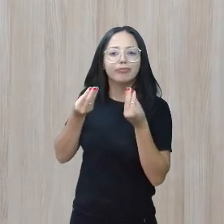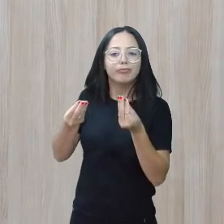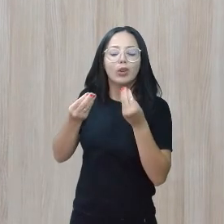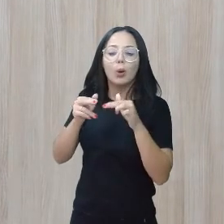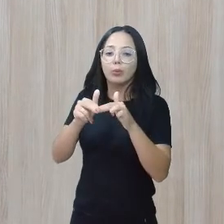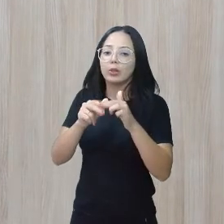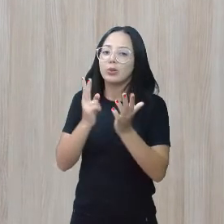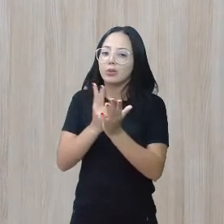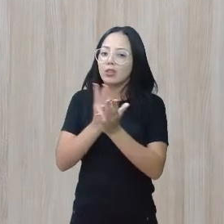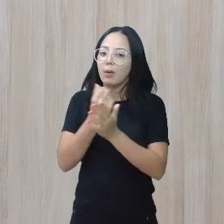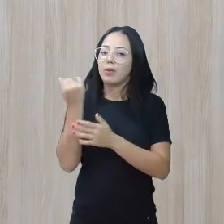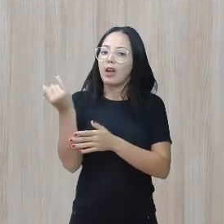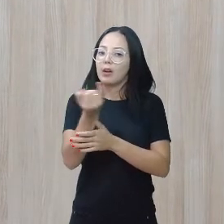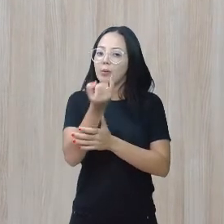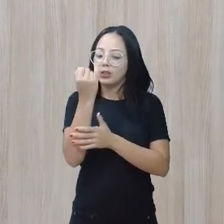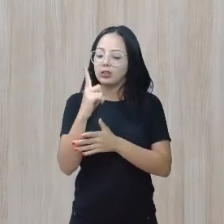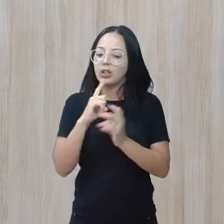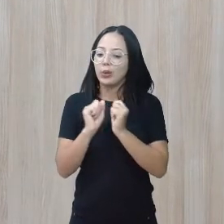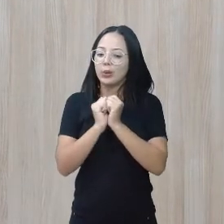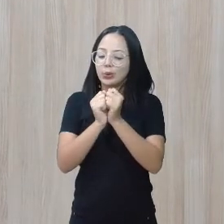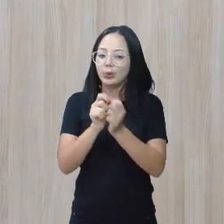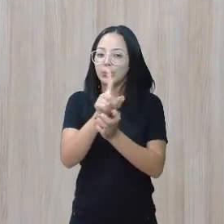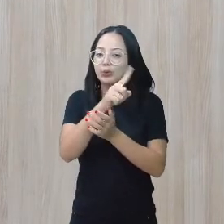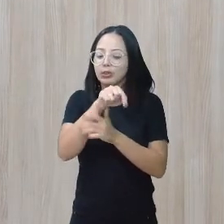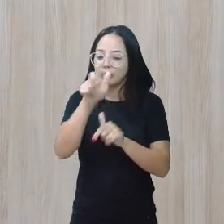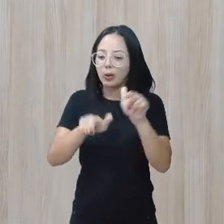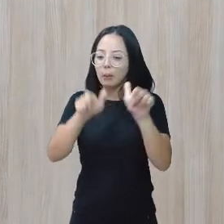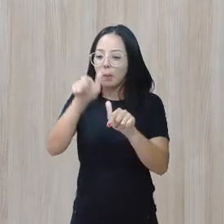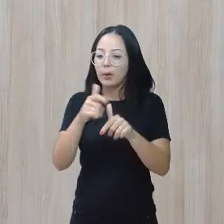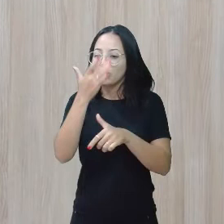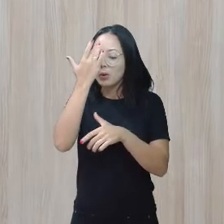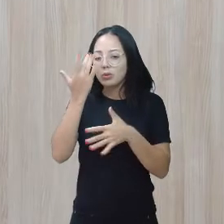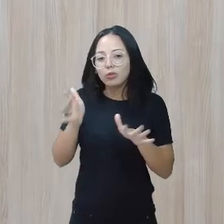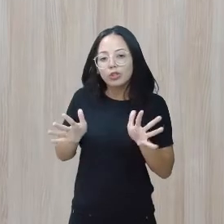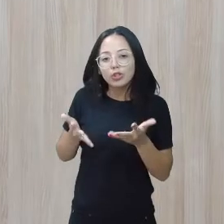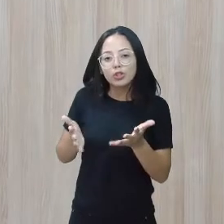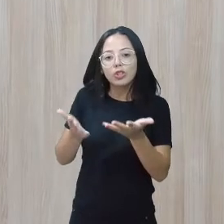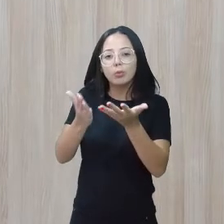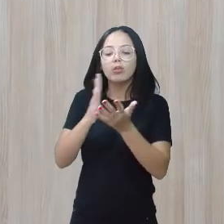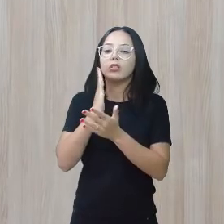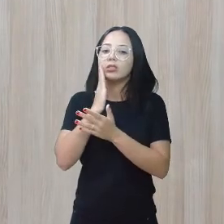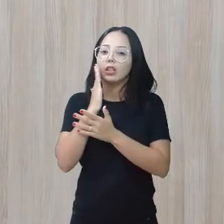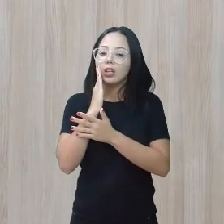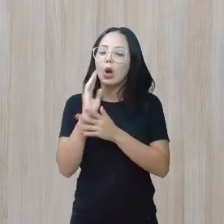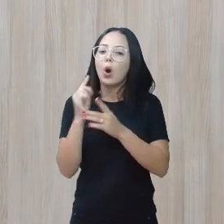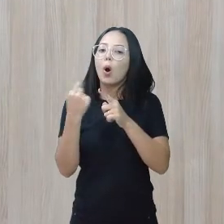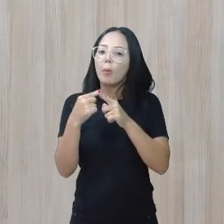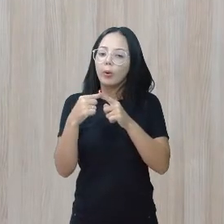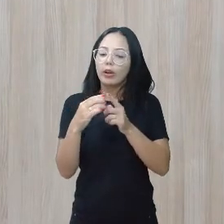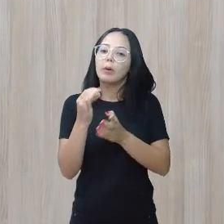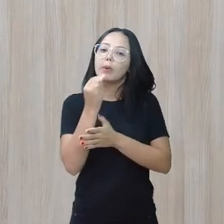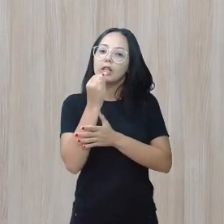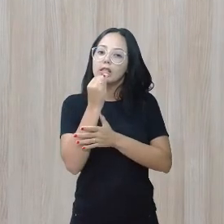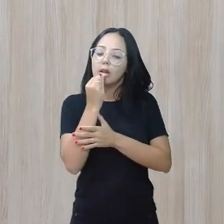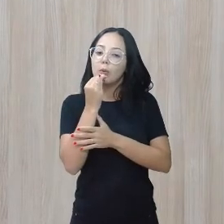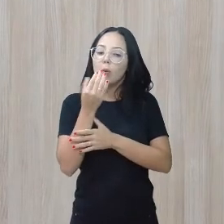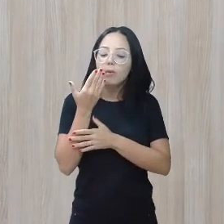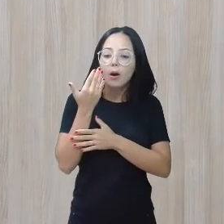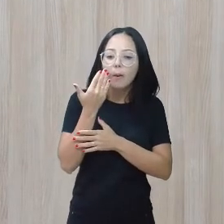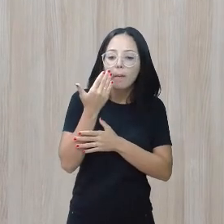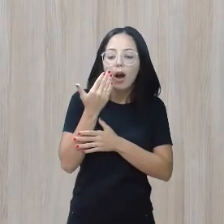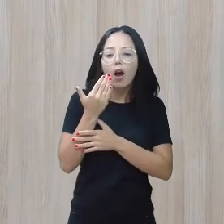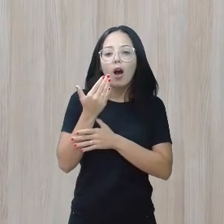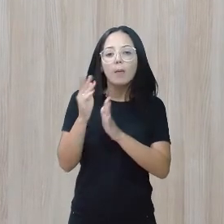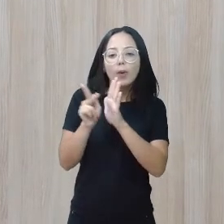sempre importante ter do seu lado também pessoas que estão estimuladas a consumir esse tipo de arte também.